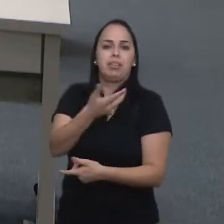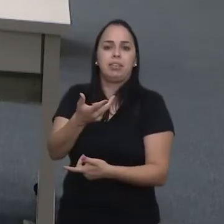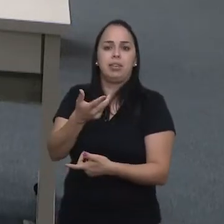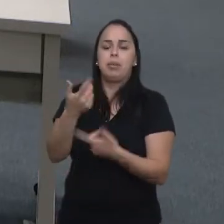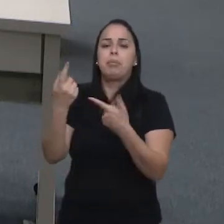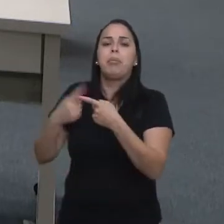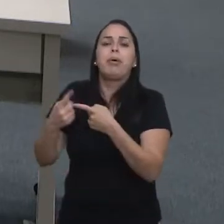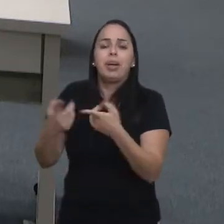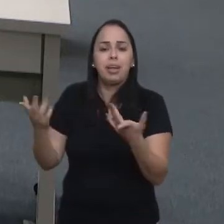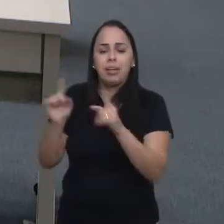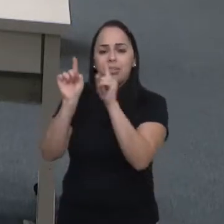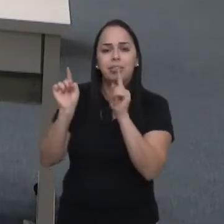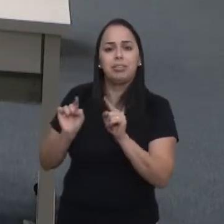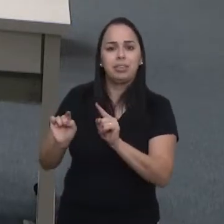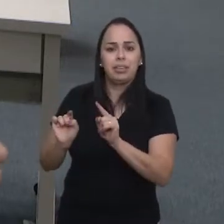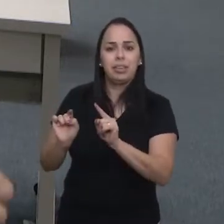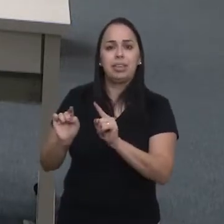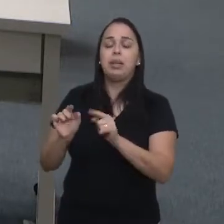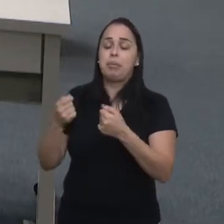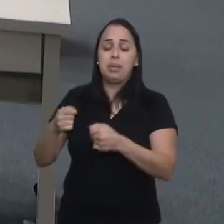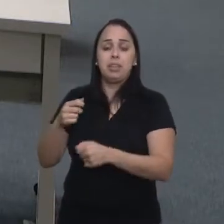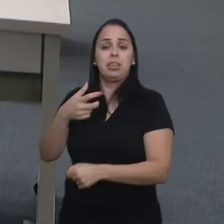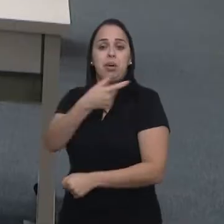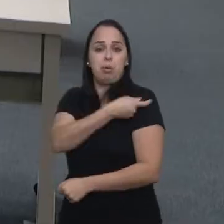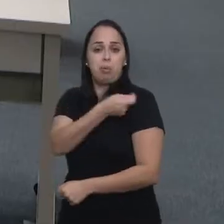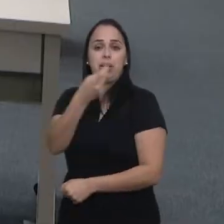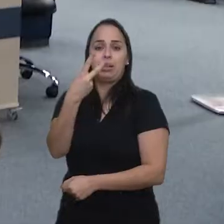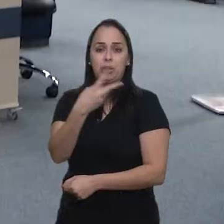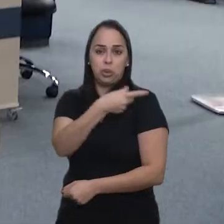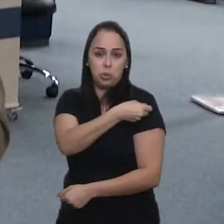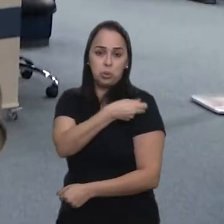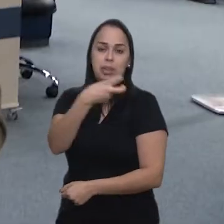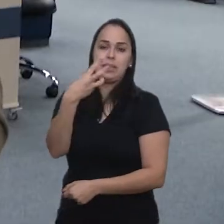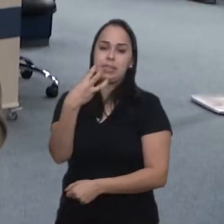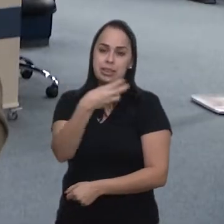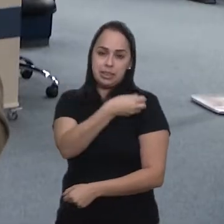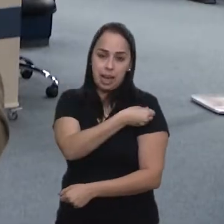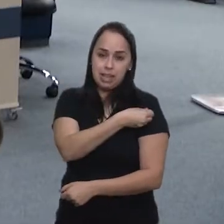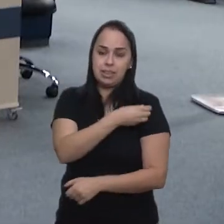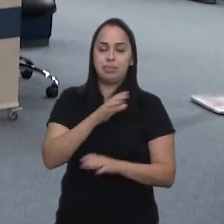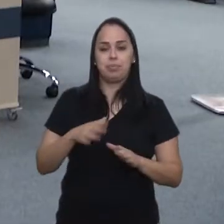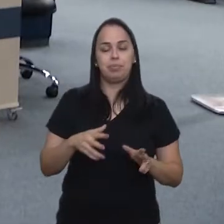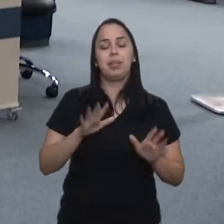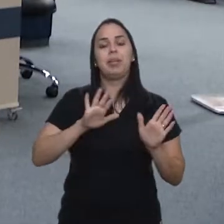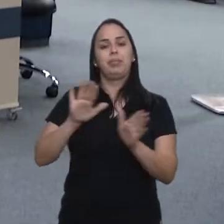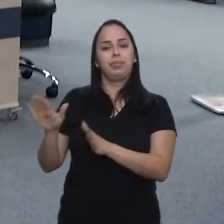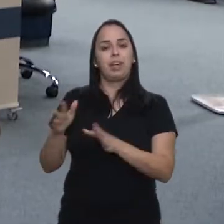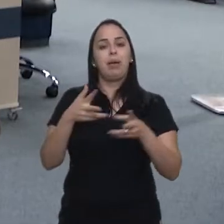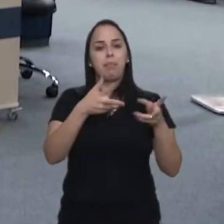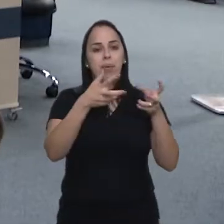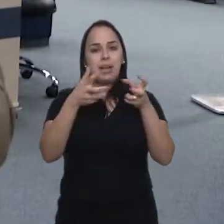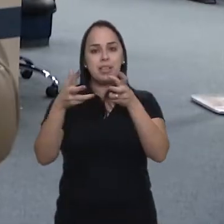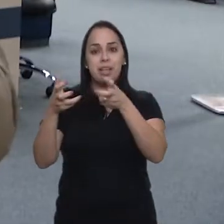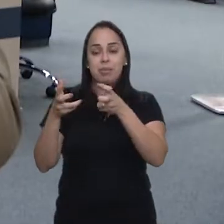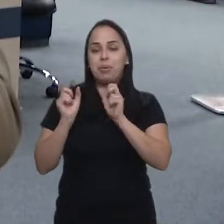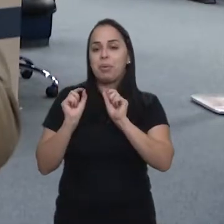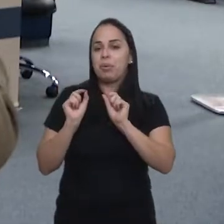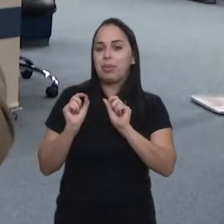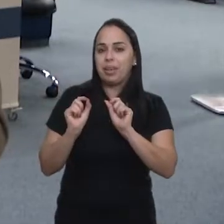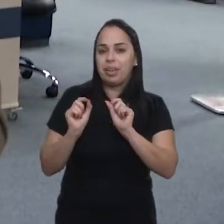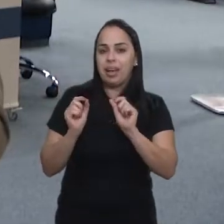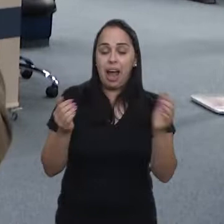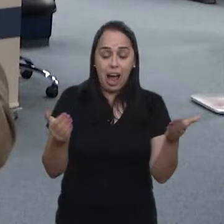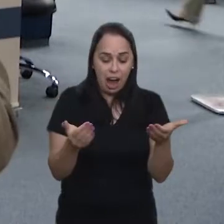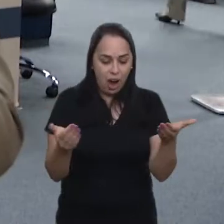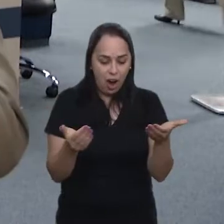tomar a segunda dose e também depois tomar o reforço. O que a gente nota e fica muito feliz de ver é que agora,